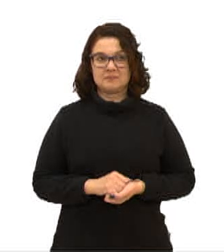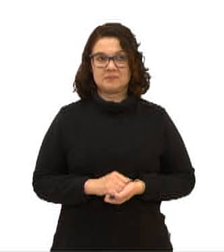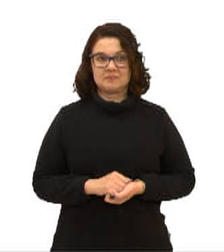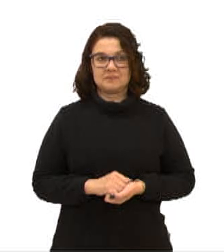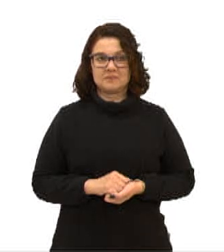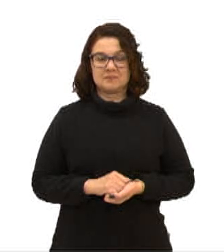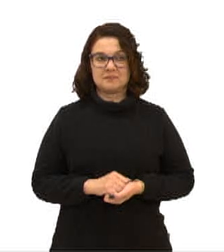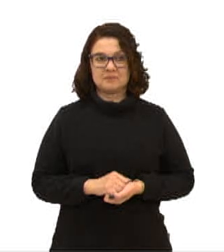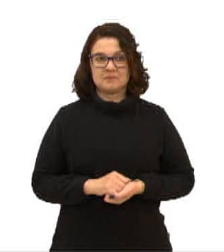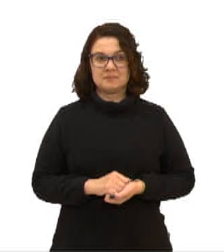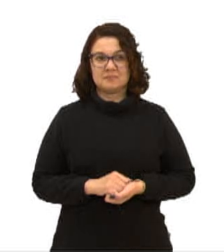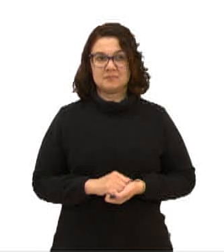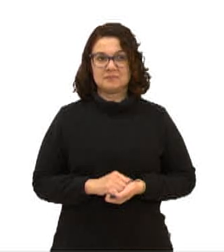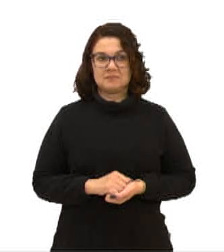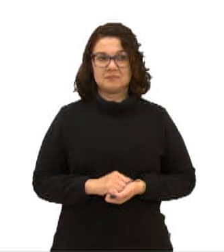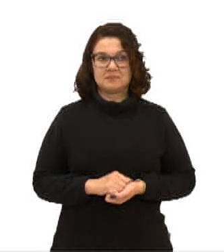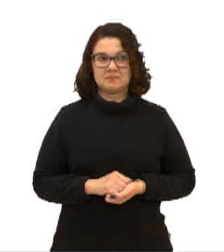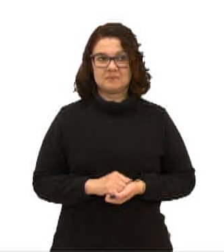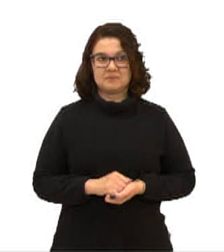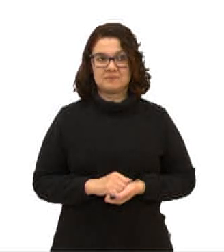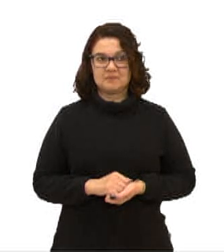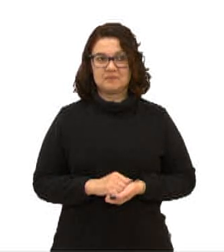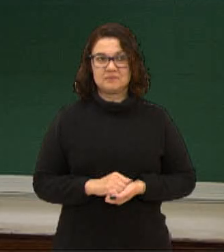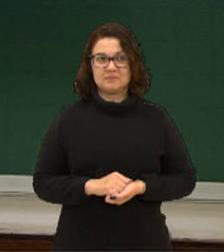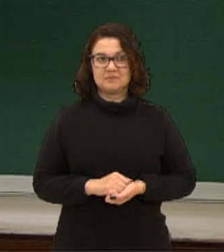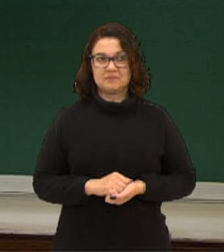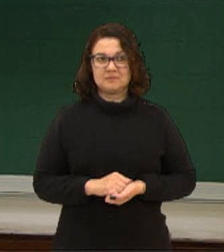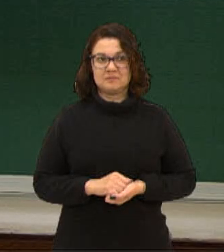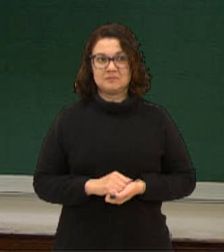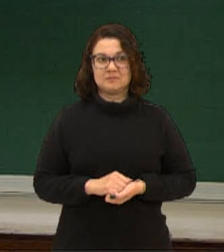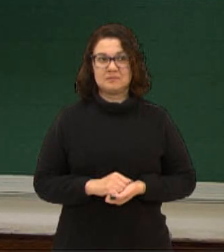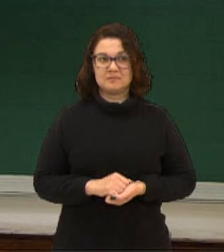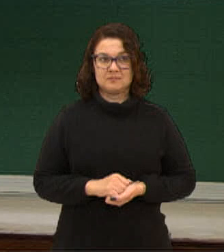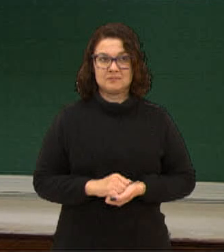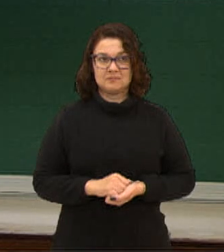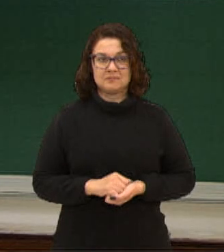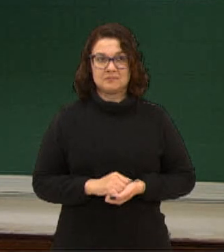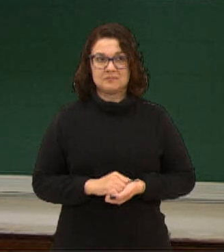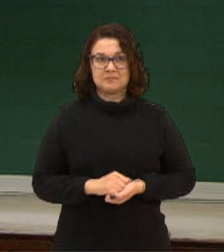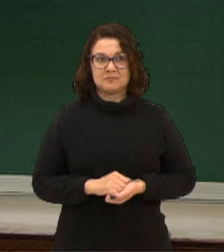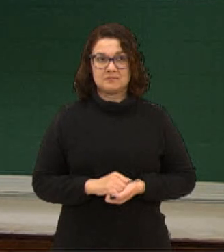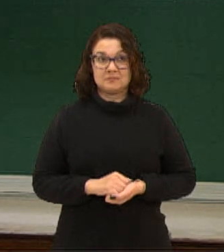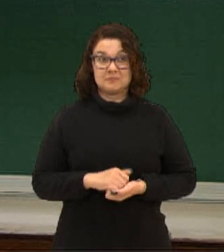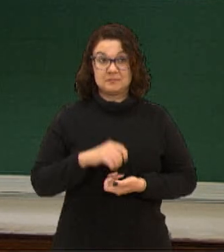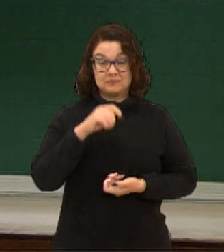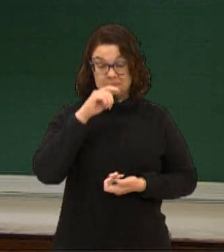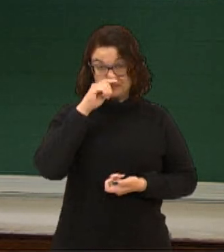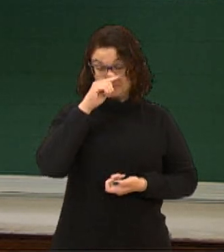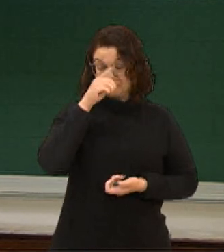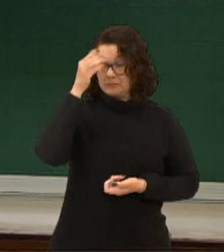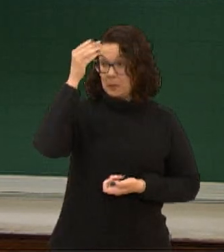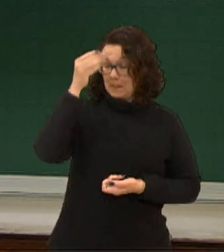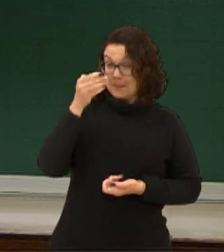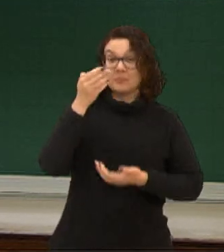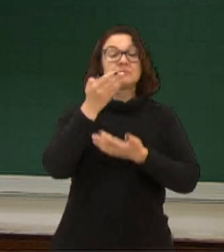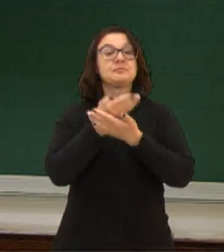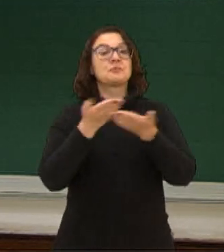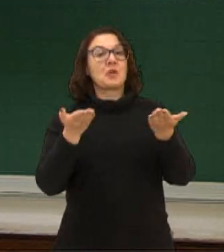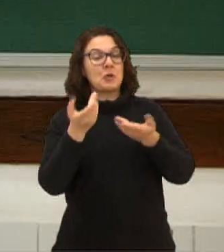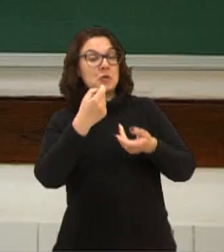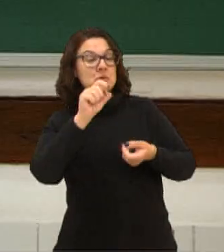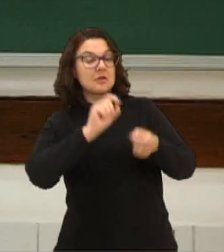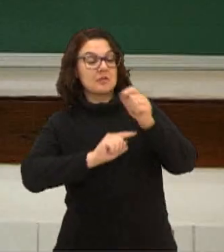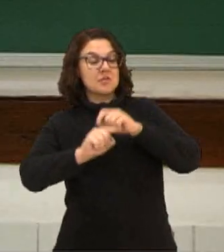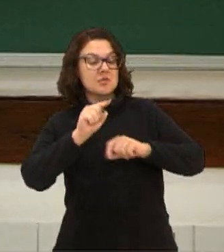en cualquier dirección, es fácil, ¿no? Helicóptero. ¿Bien? Entonces, en la clase de